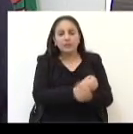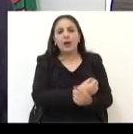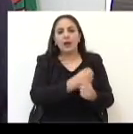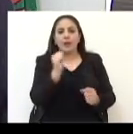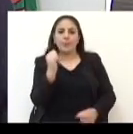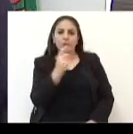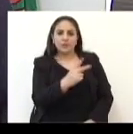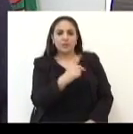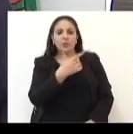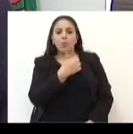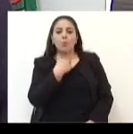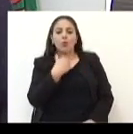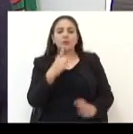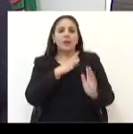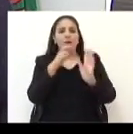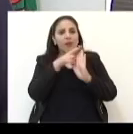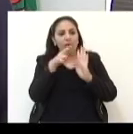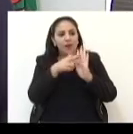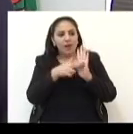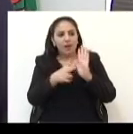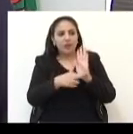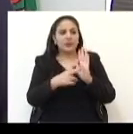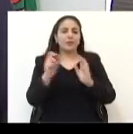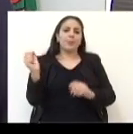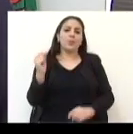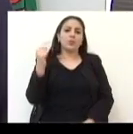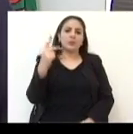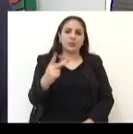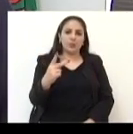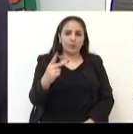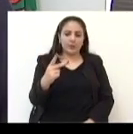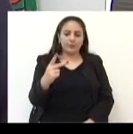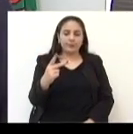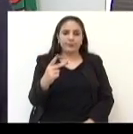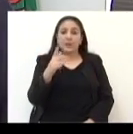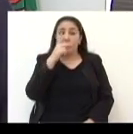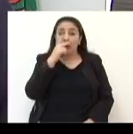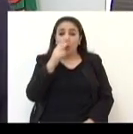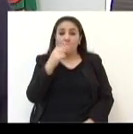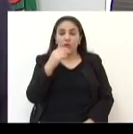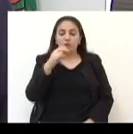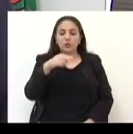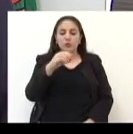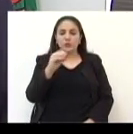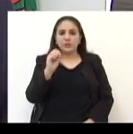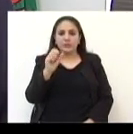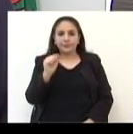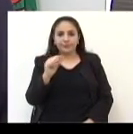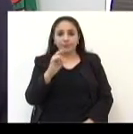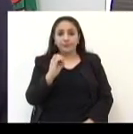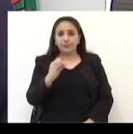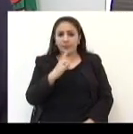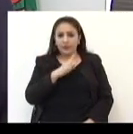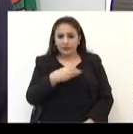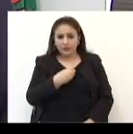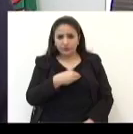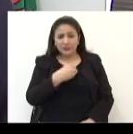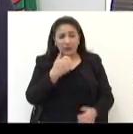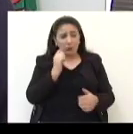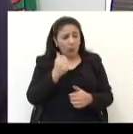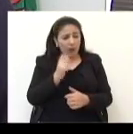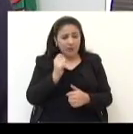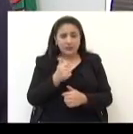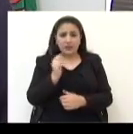pode ter regras de transição de aposentadoria que sejam danosas, né, a quem esteja na iminência de